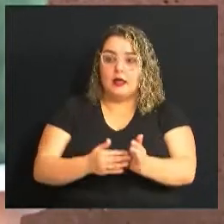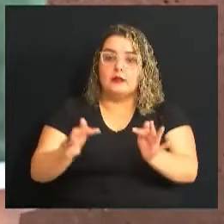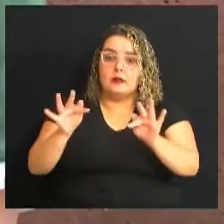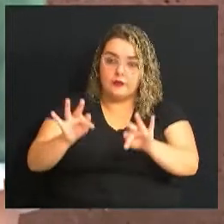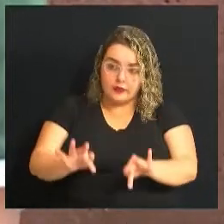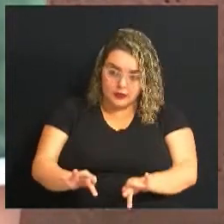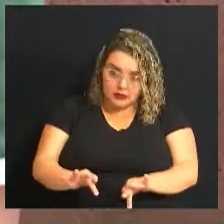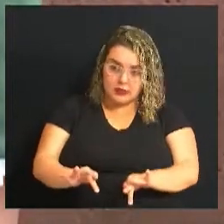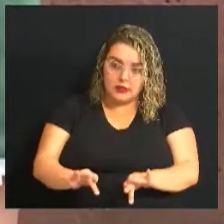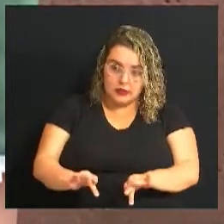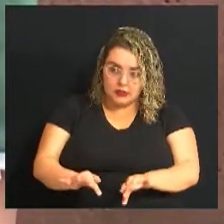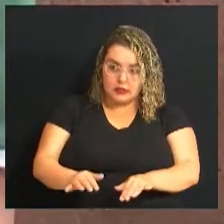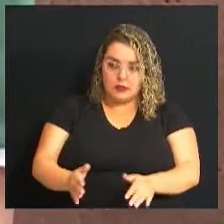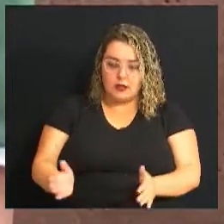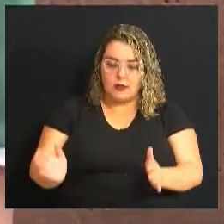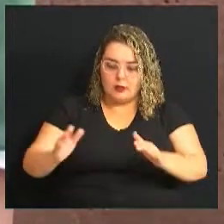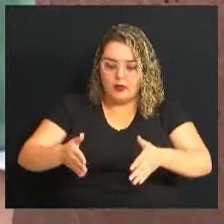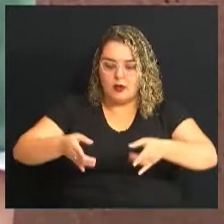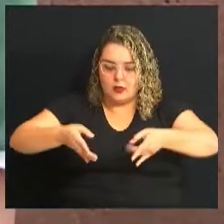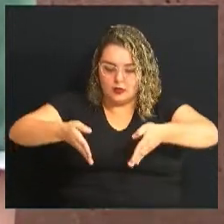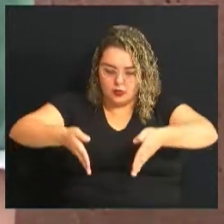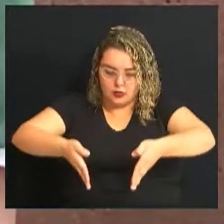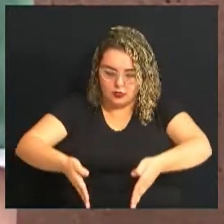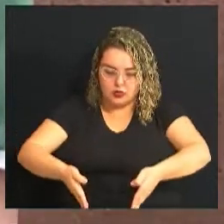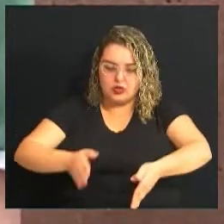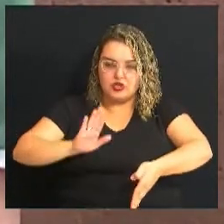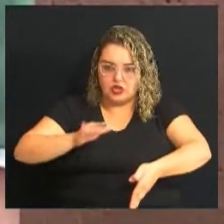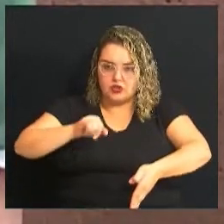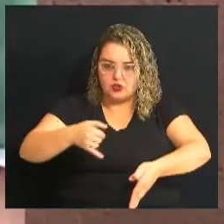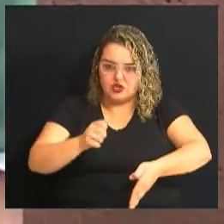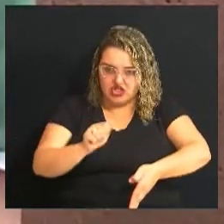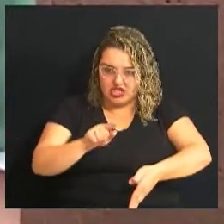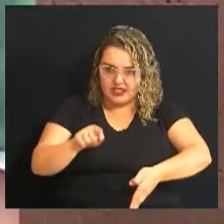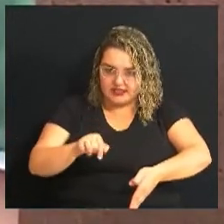que é a urna já no jazigo e fazendo a vedação